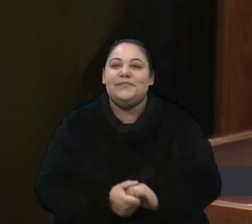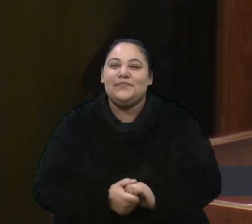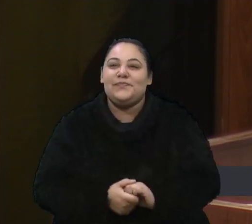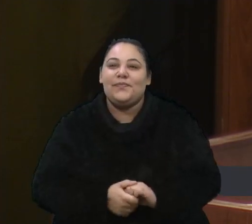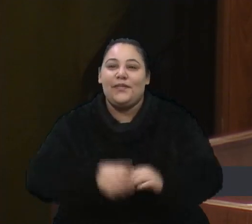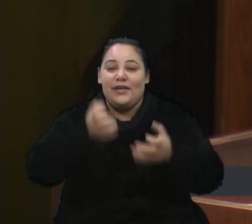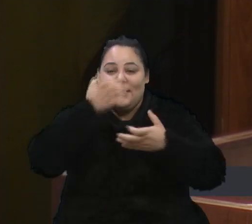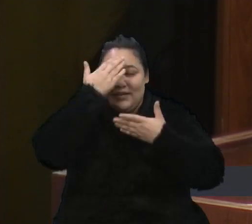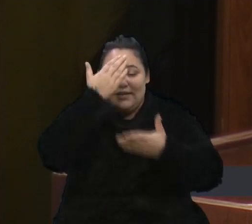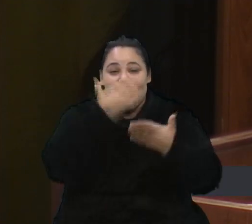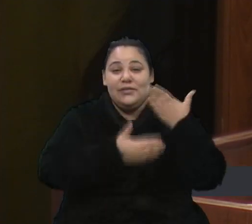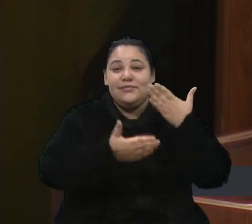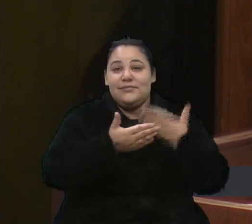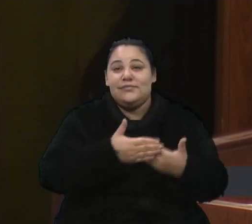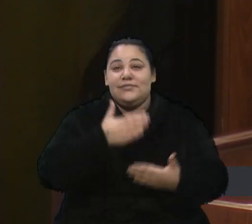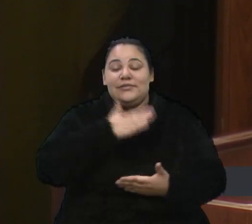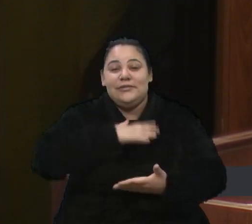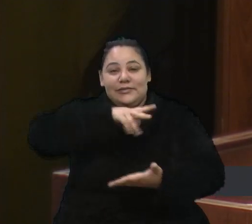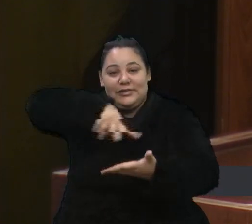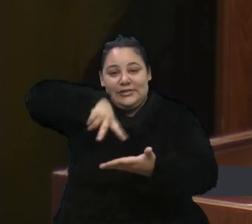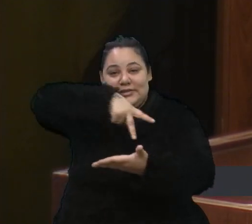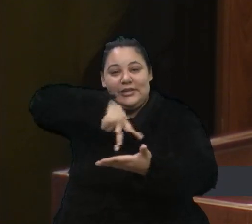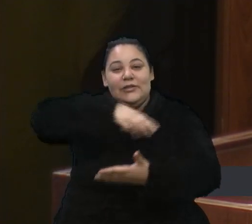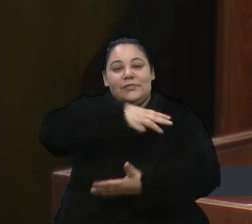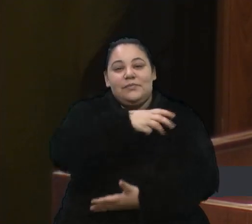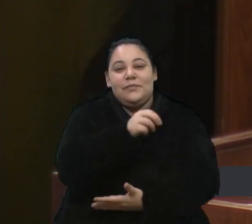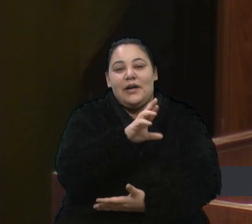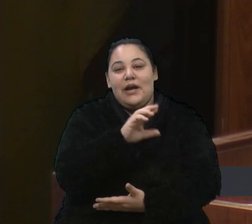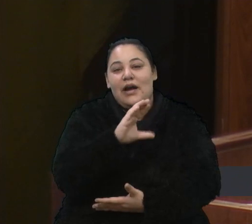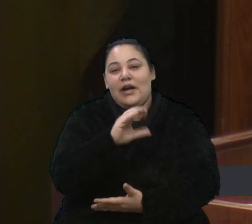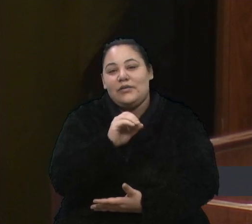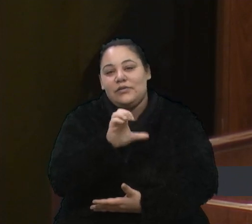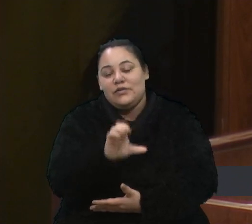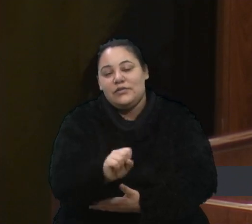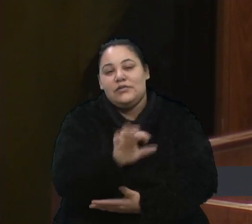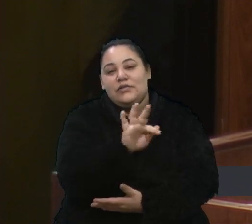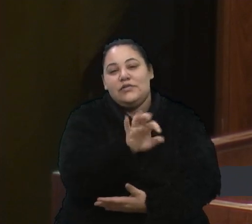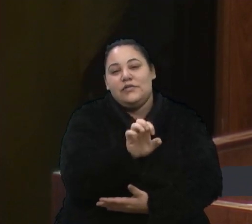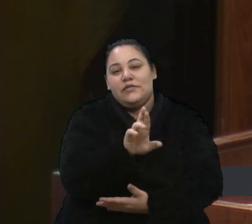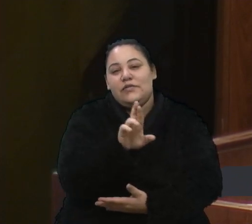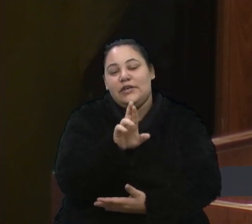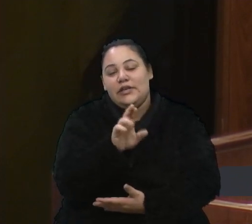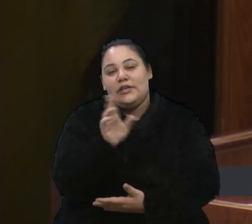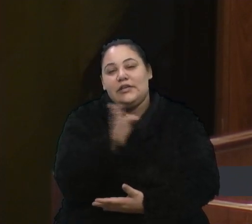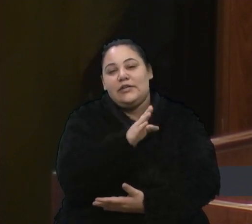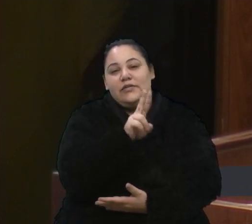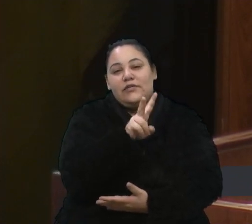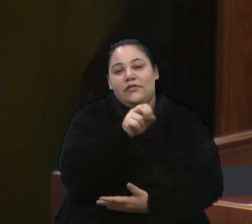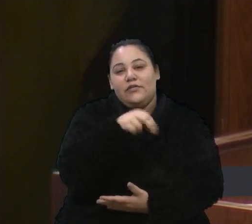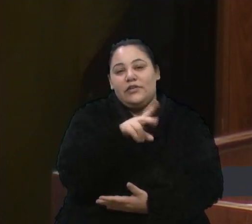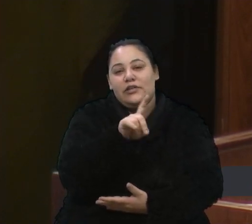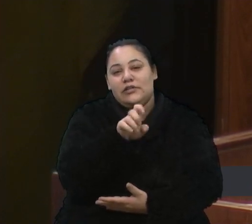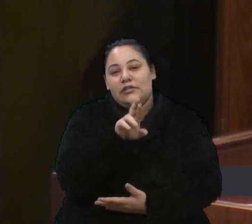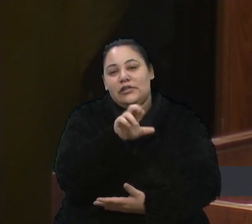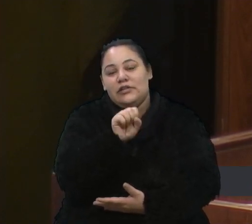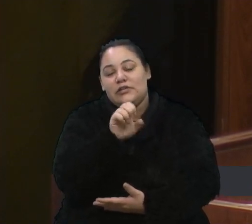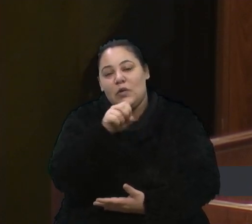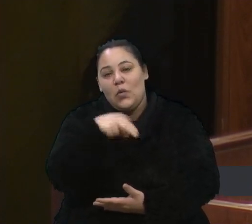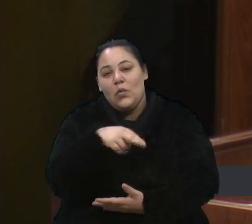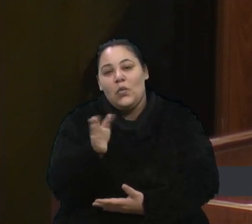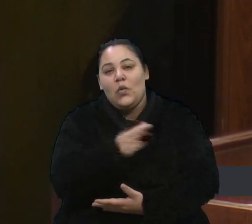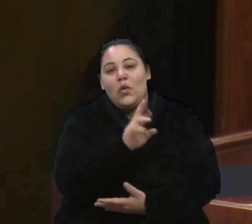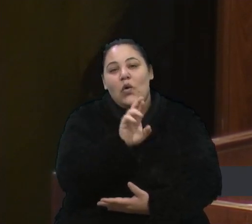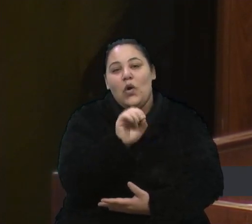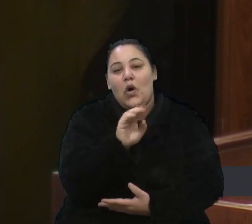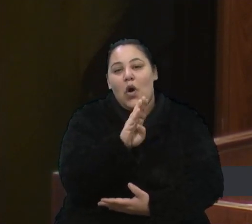meus dançarinos, o Marcos Aurélio, o Fernando Vieira, o Wanderson, o Robson,